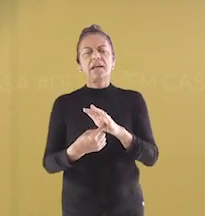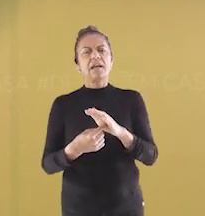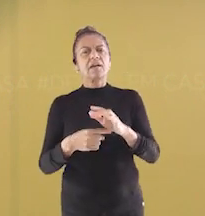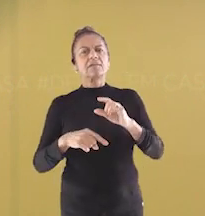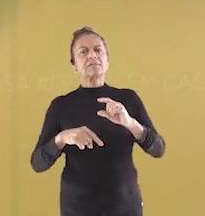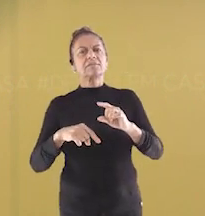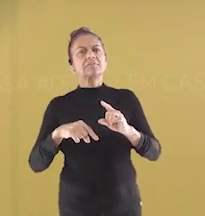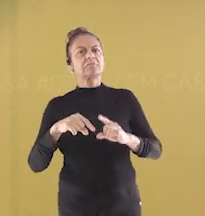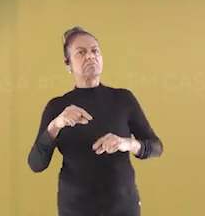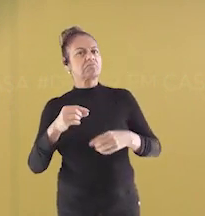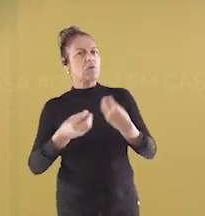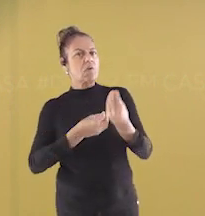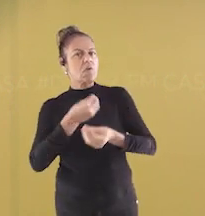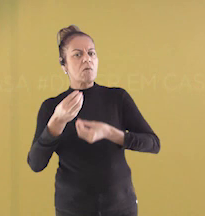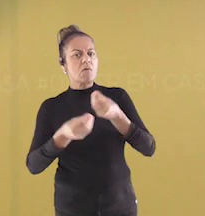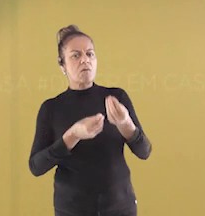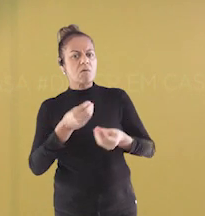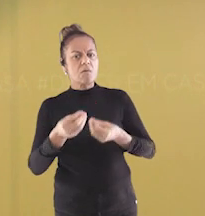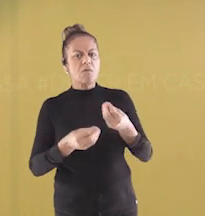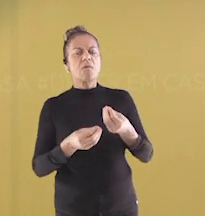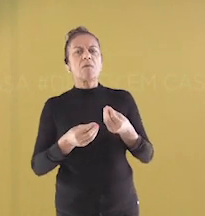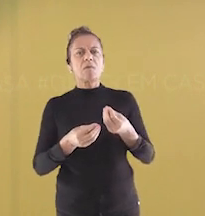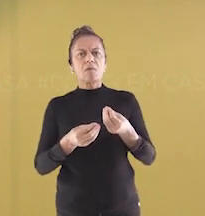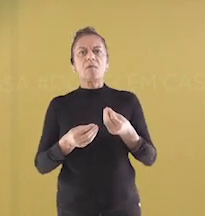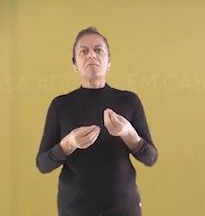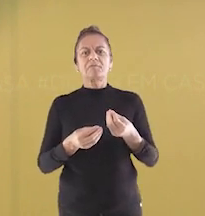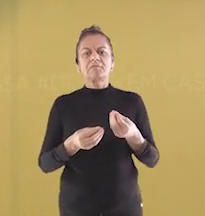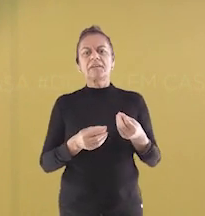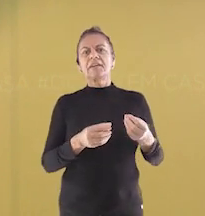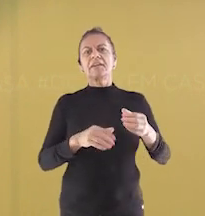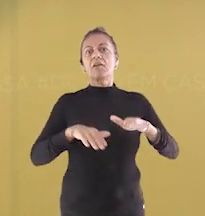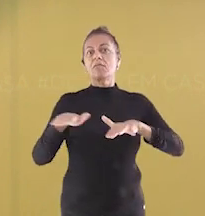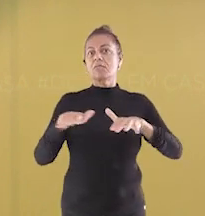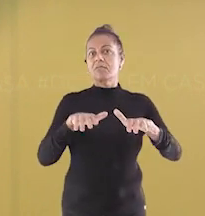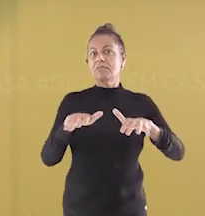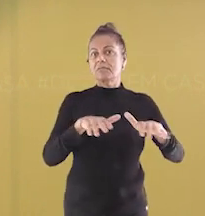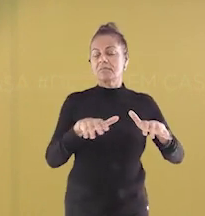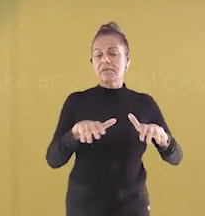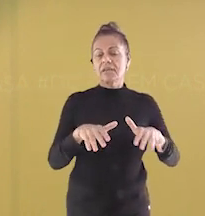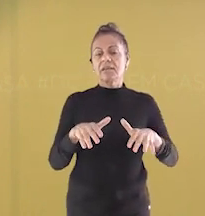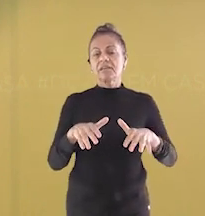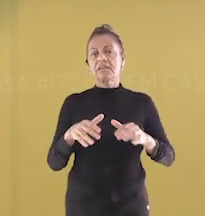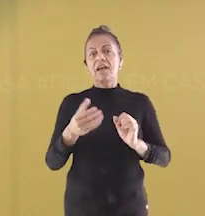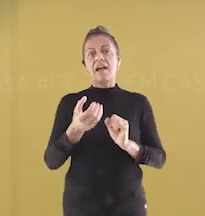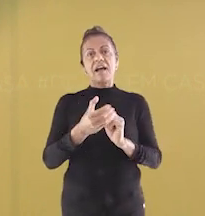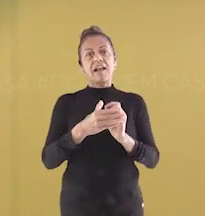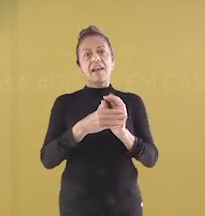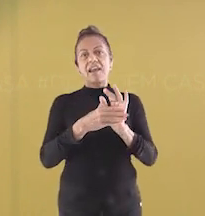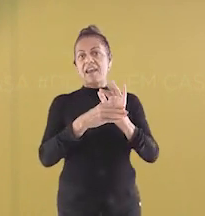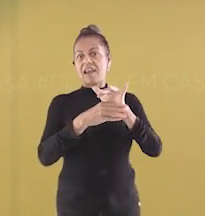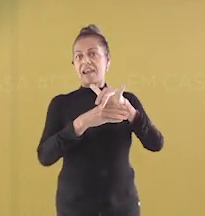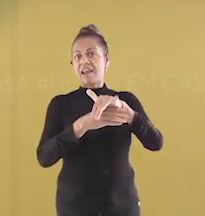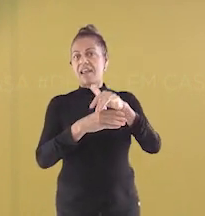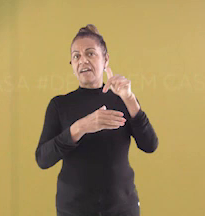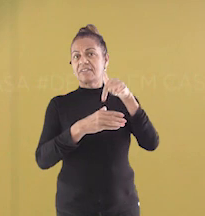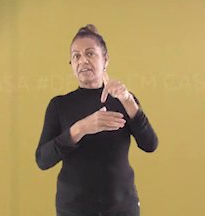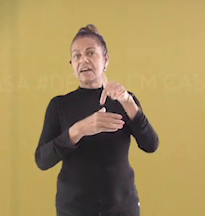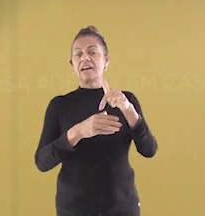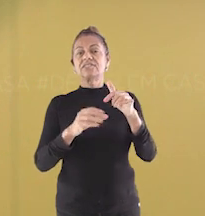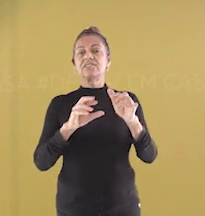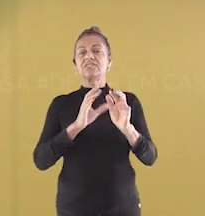modelo demonstrativo de um vulcão. Os mecanismos pelos quais a lava de verdade é expelida